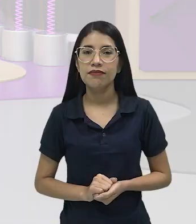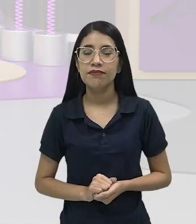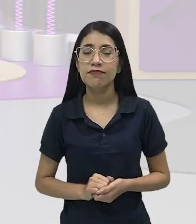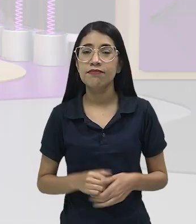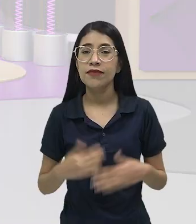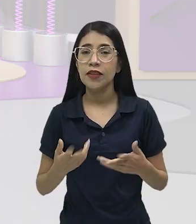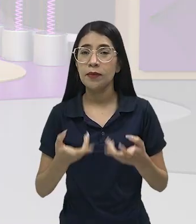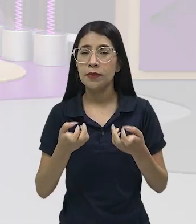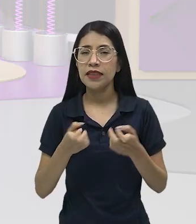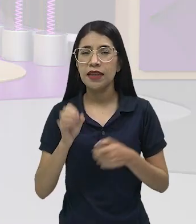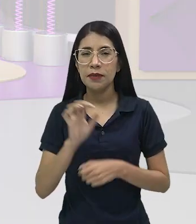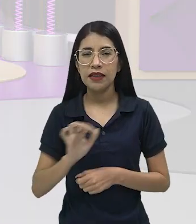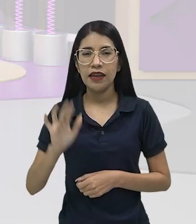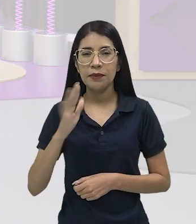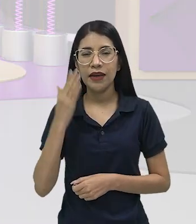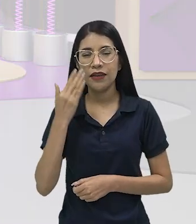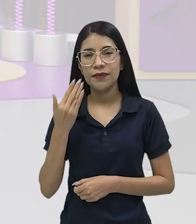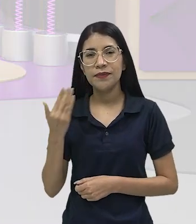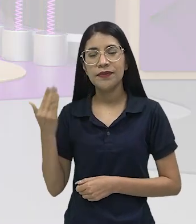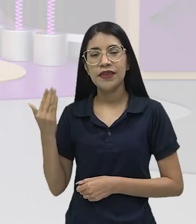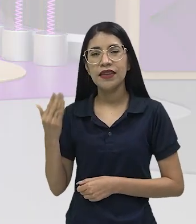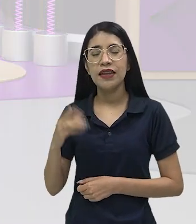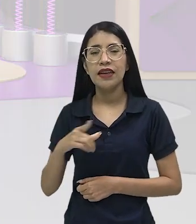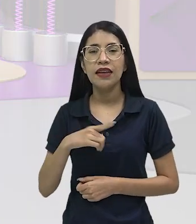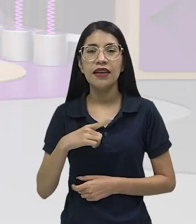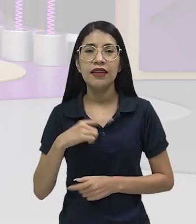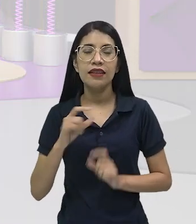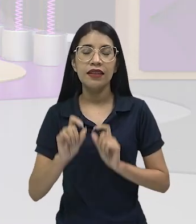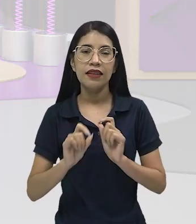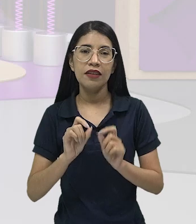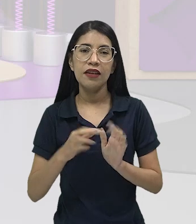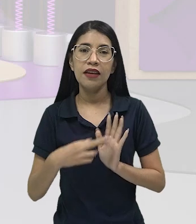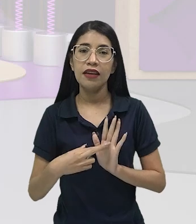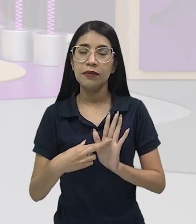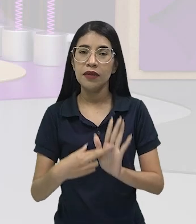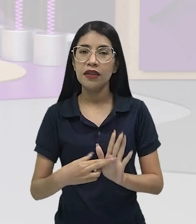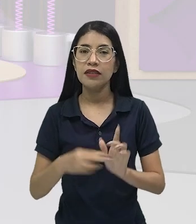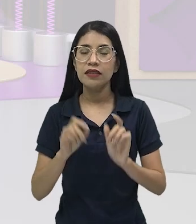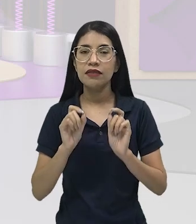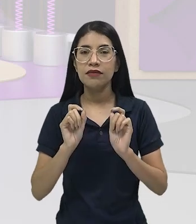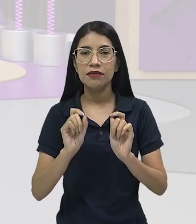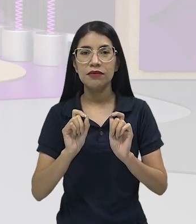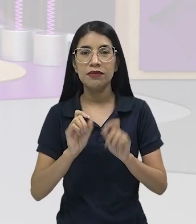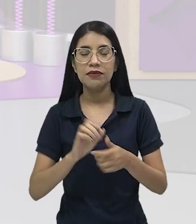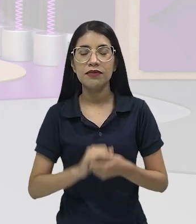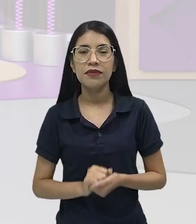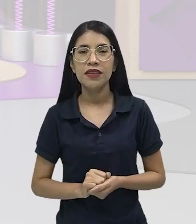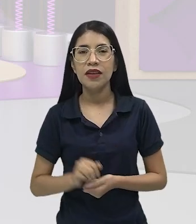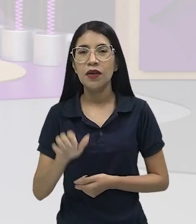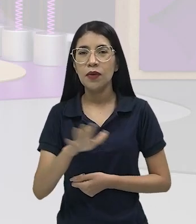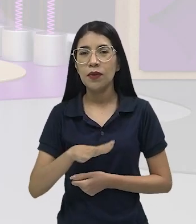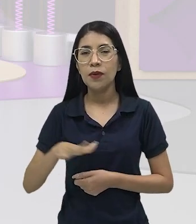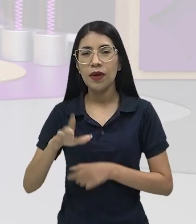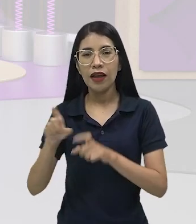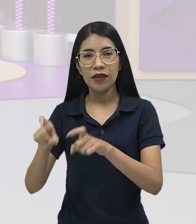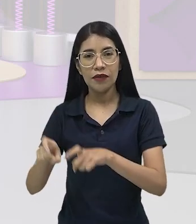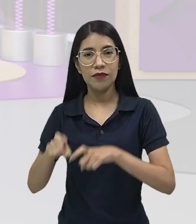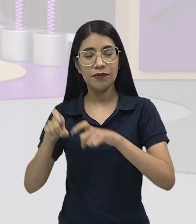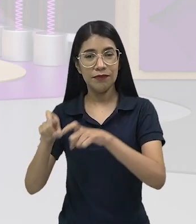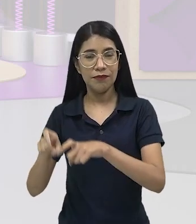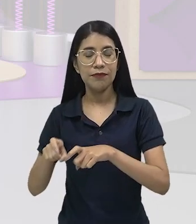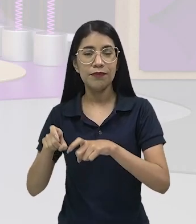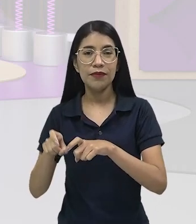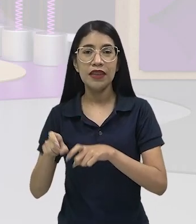Observem aqui do meu lado, né? Eu tenho aqui uma retratação de uma fazenda, né? Onde